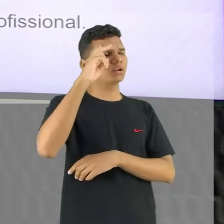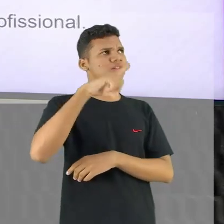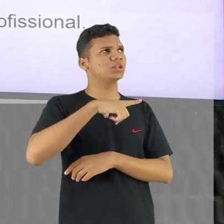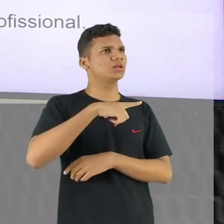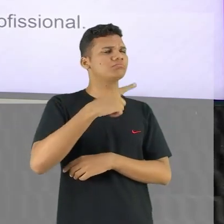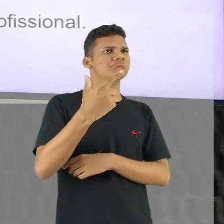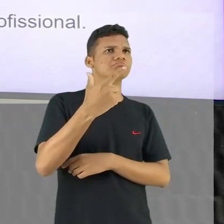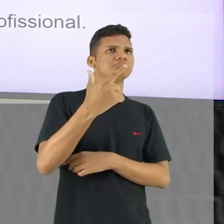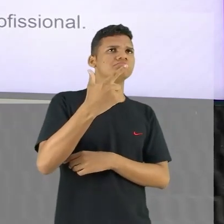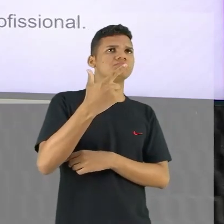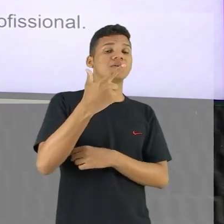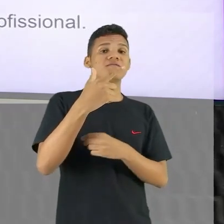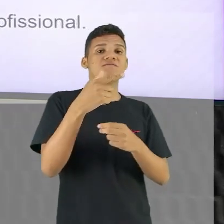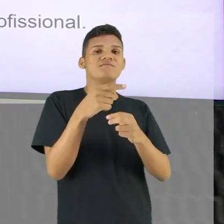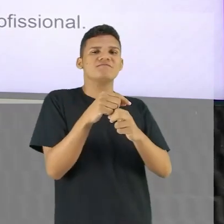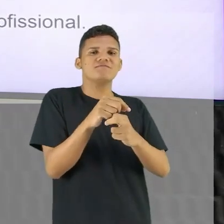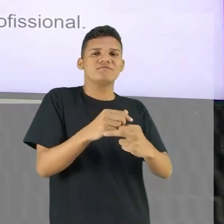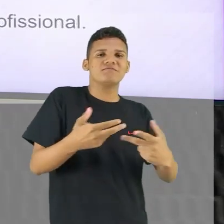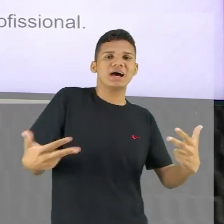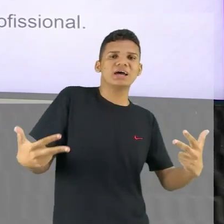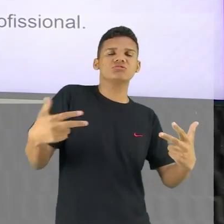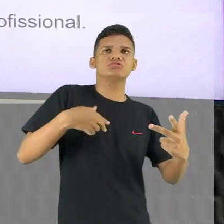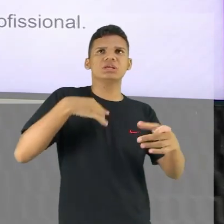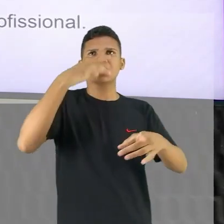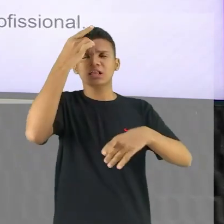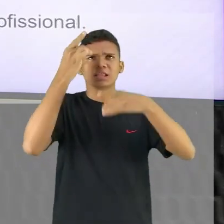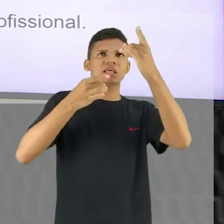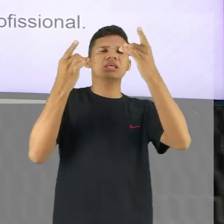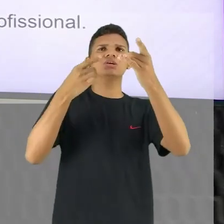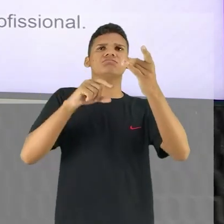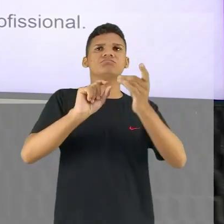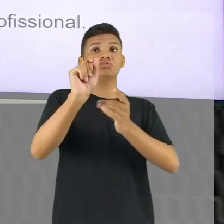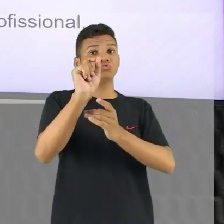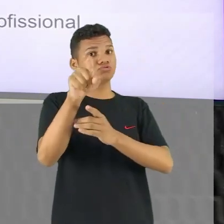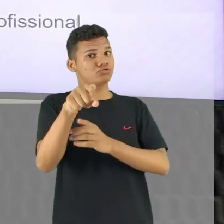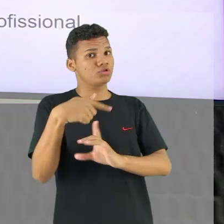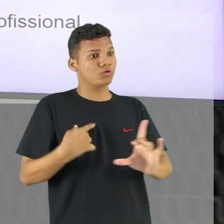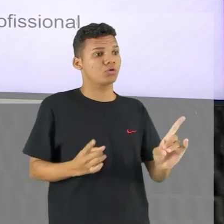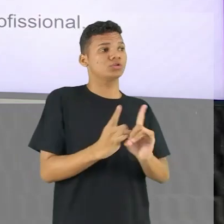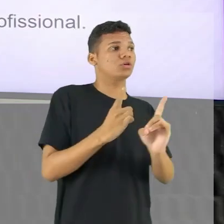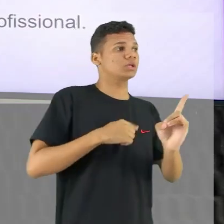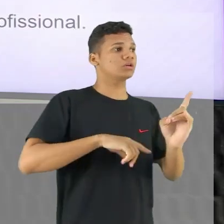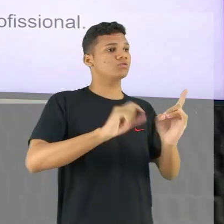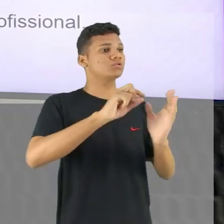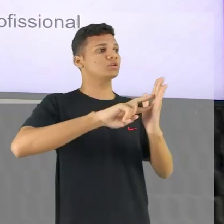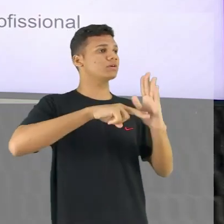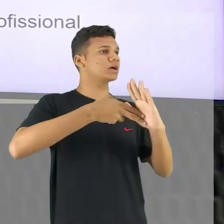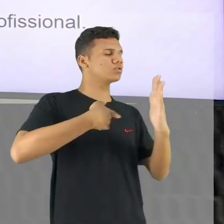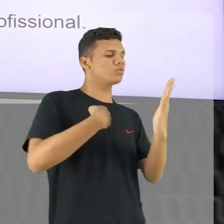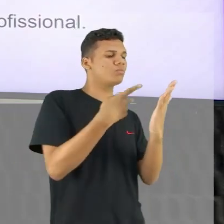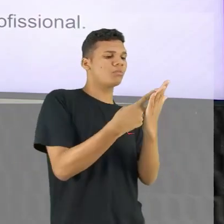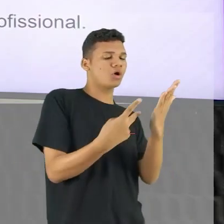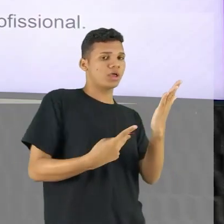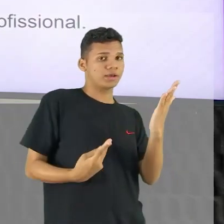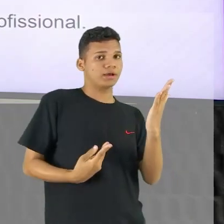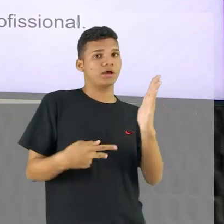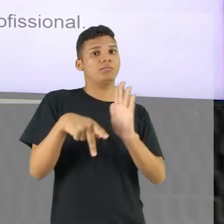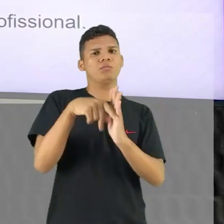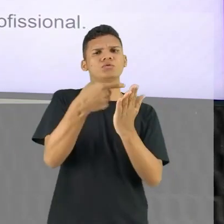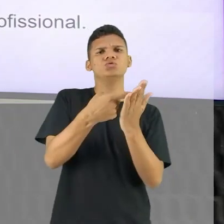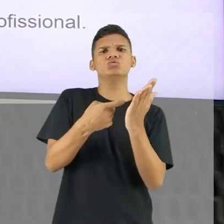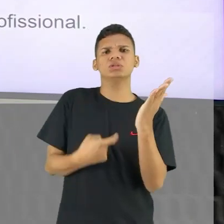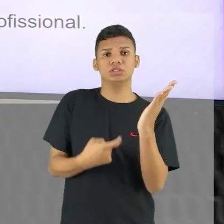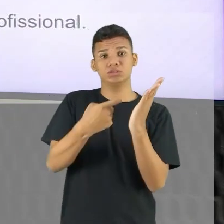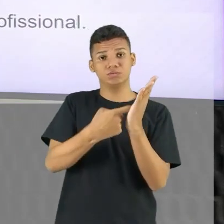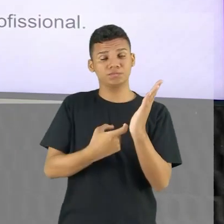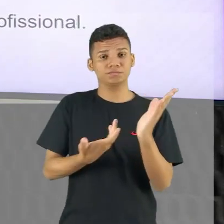pistas para vocês. Ele especifica que o texto é um poema, isso você já identificou também pelo próprio layout do texto, pelo formato